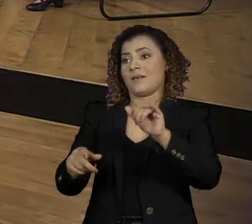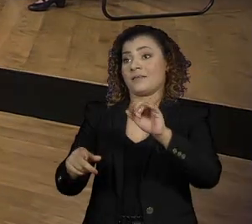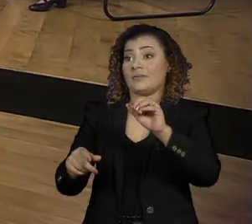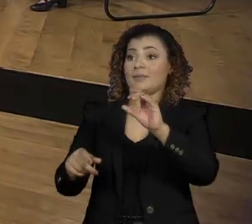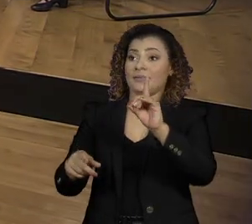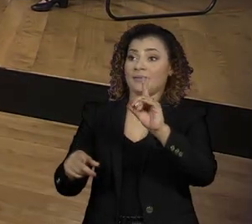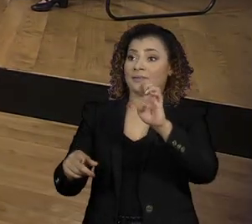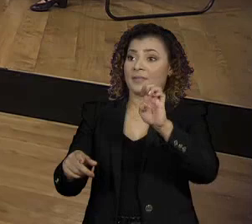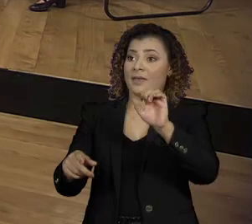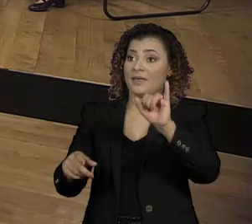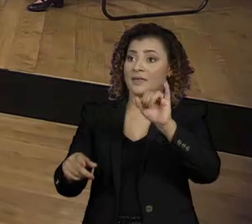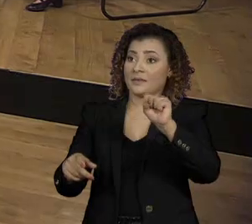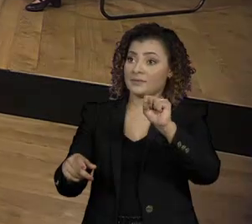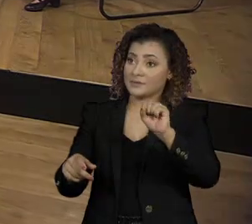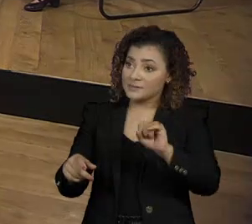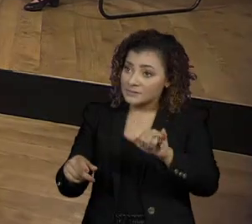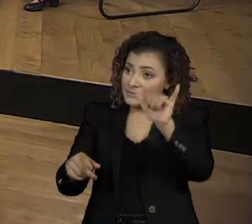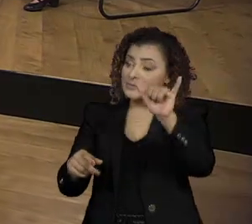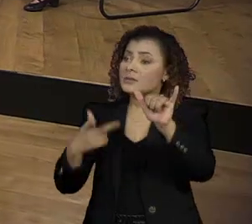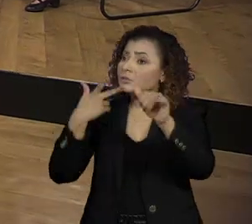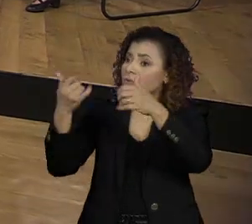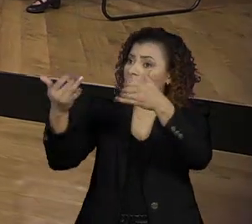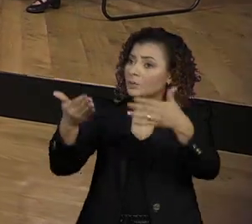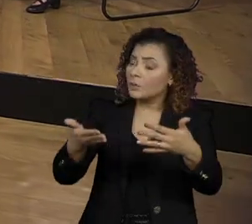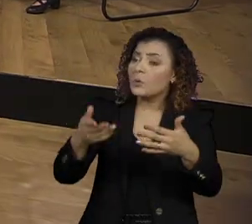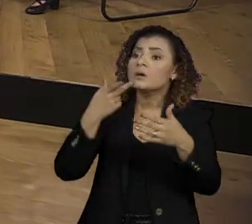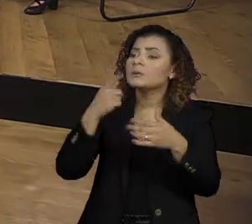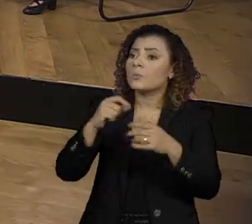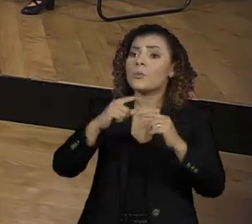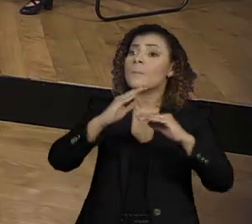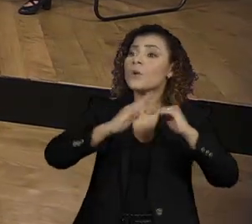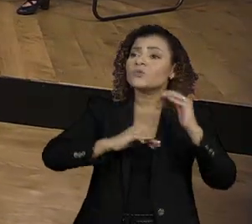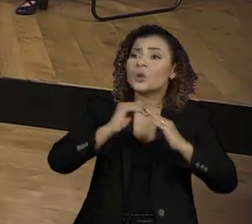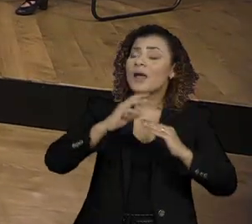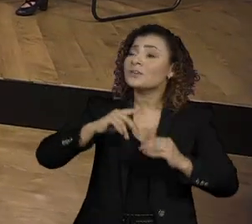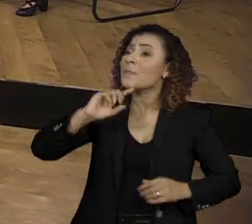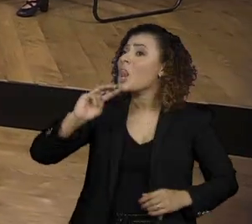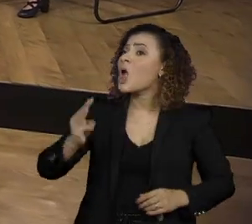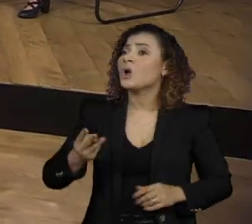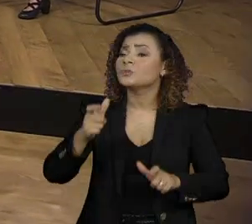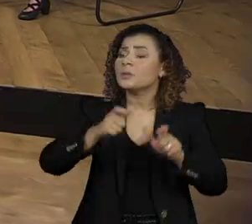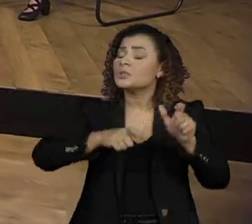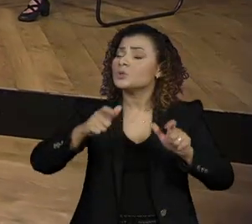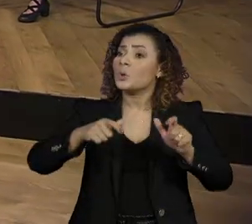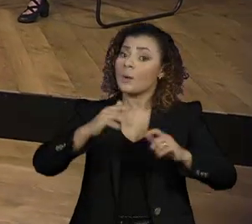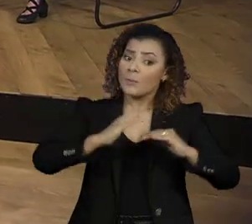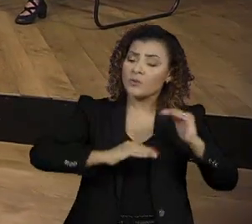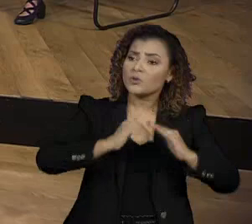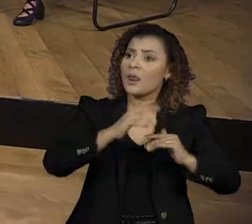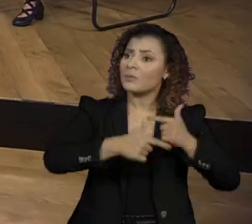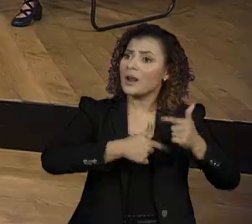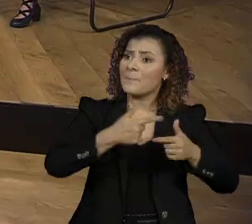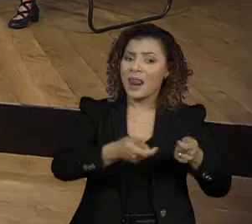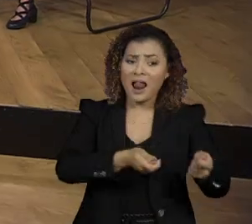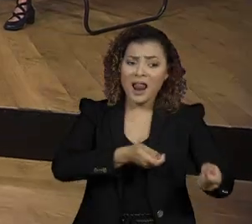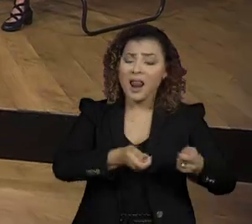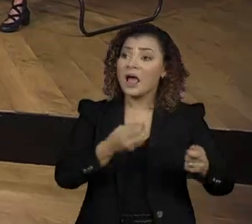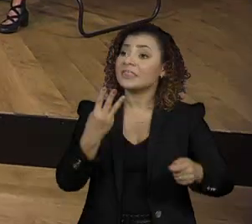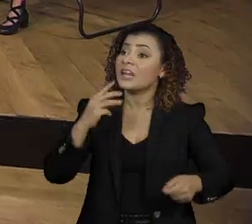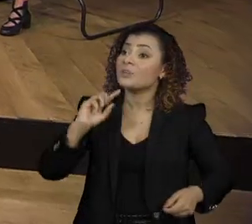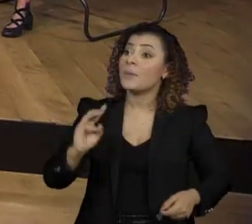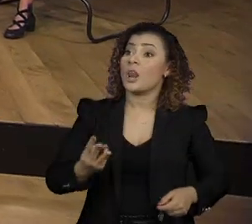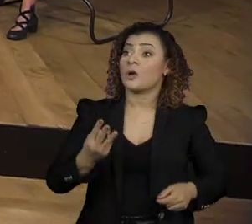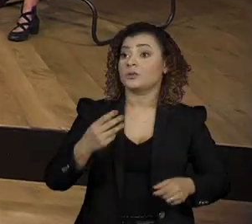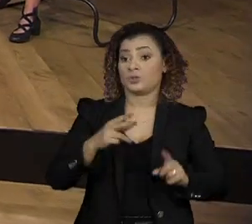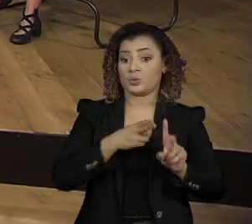só os profissionais de saúde lá na ponta, nós estamos falando aqui de milhões de profissionais de saúde capilarizados no Brasil, né? Nós temos mais de 3 milhões de profissionais de